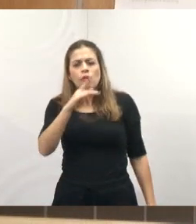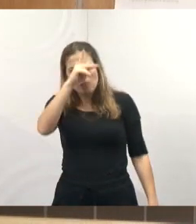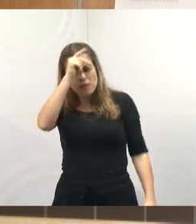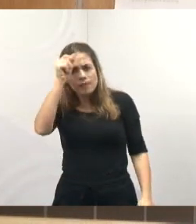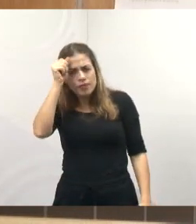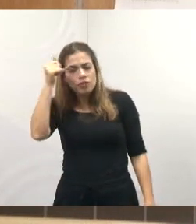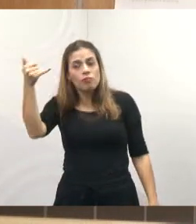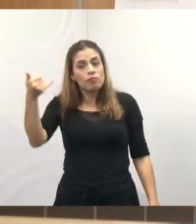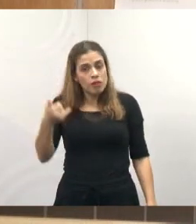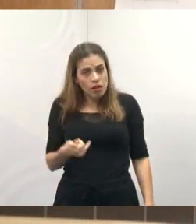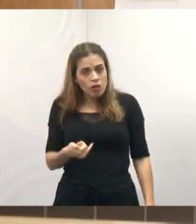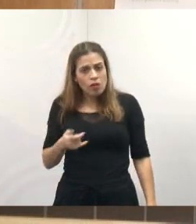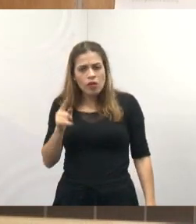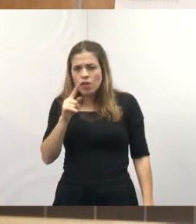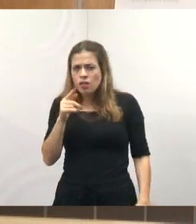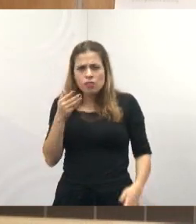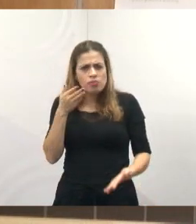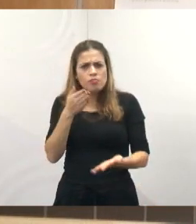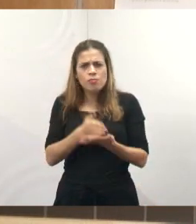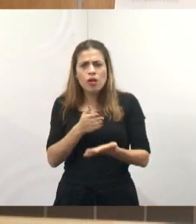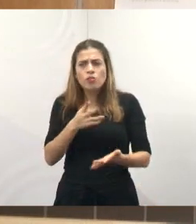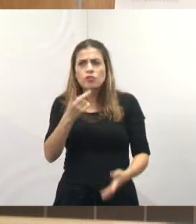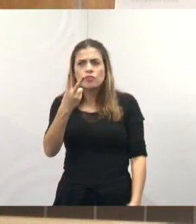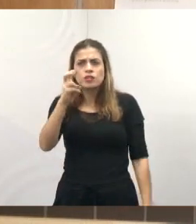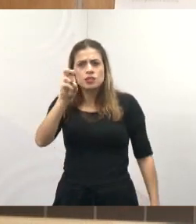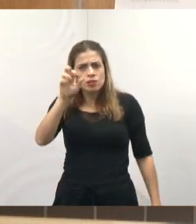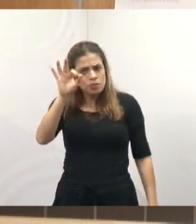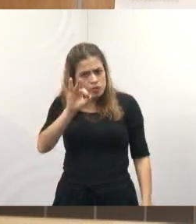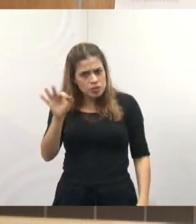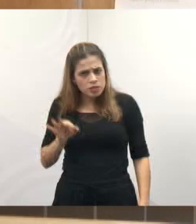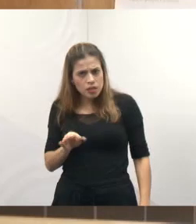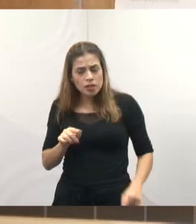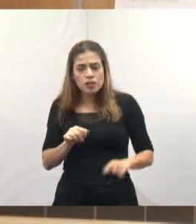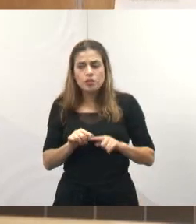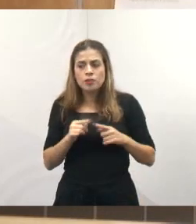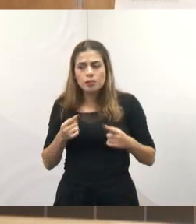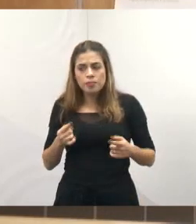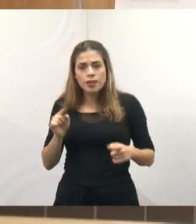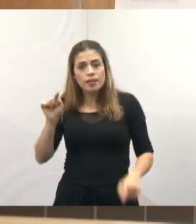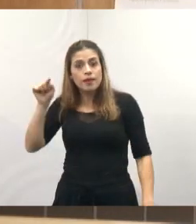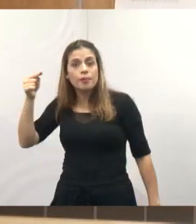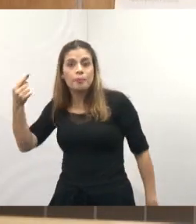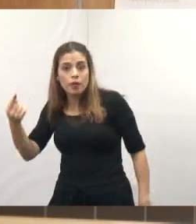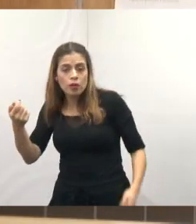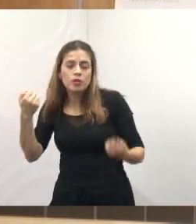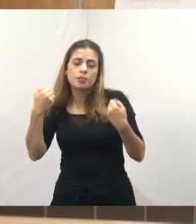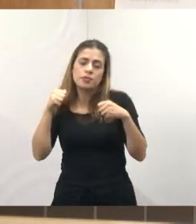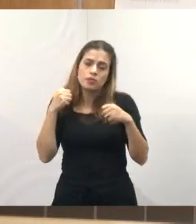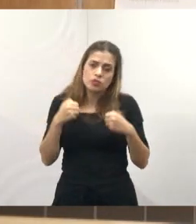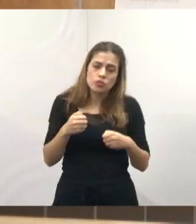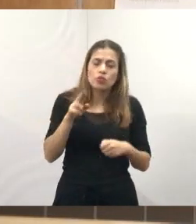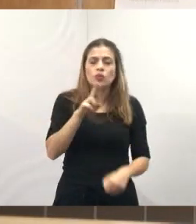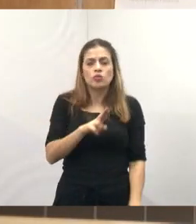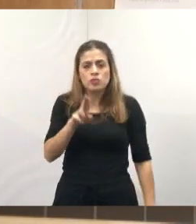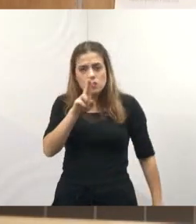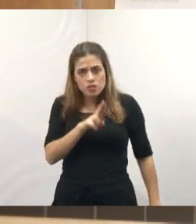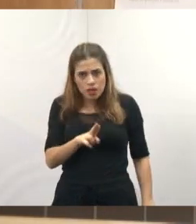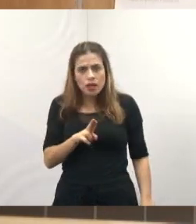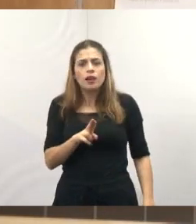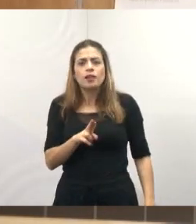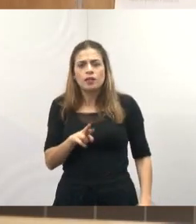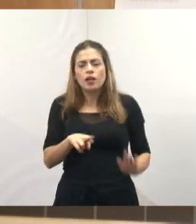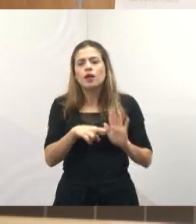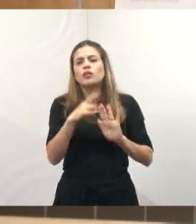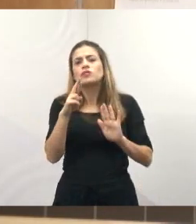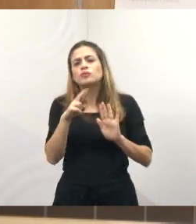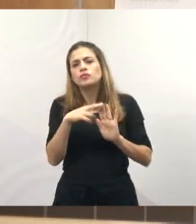não cumpriu os 25% da educação, mas segurou. Depois houve uma